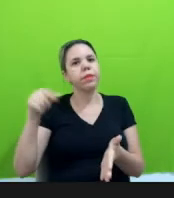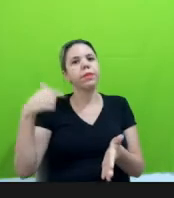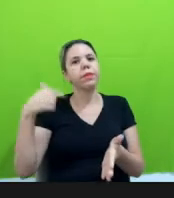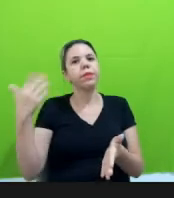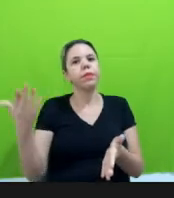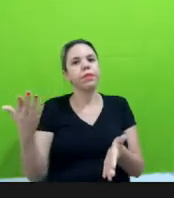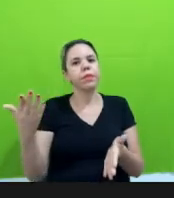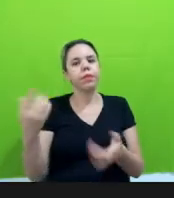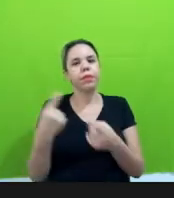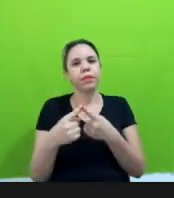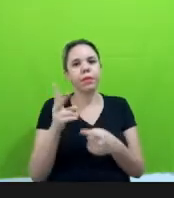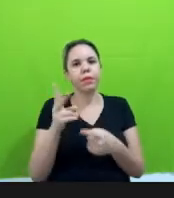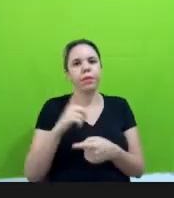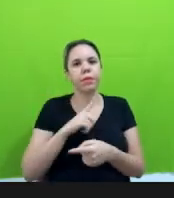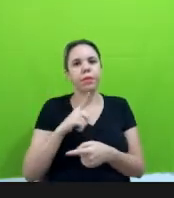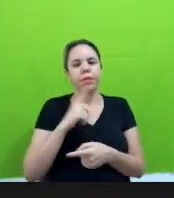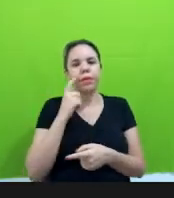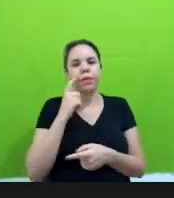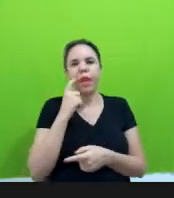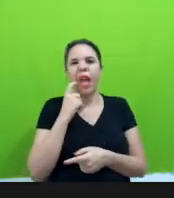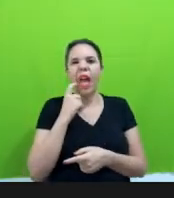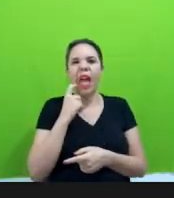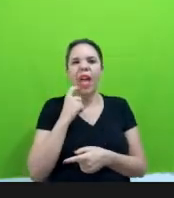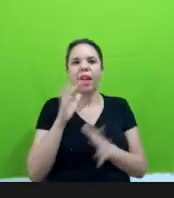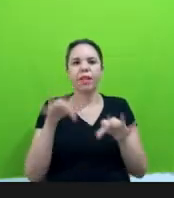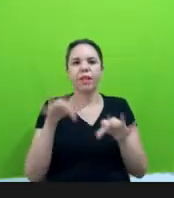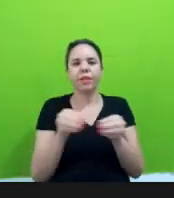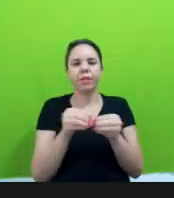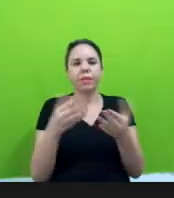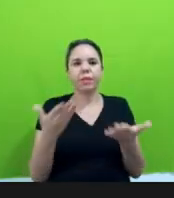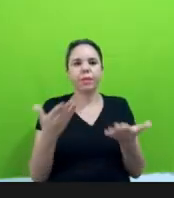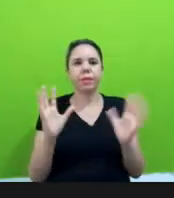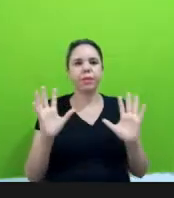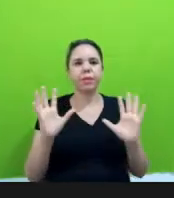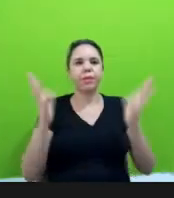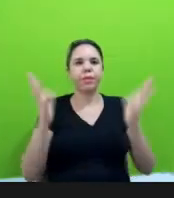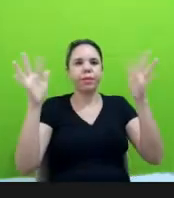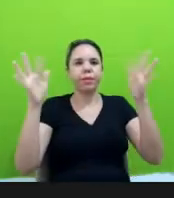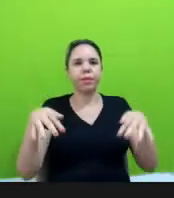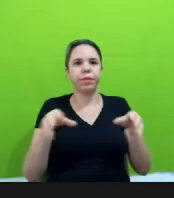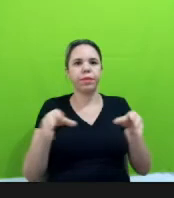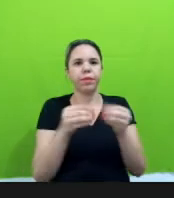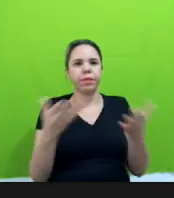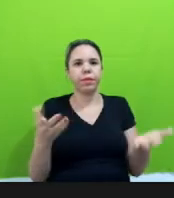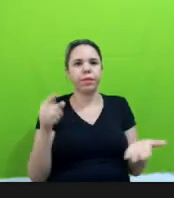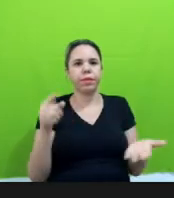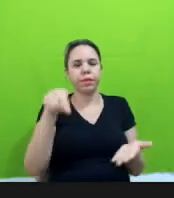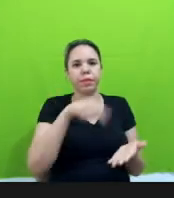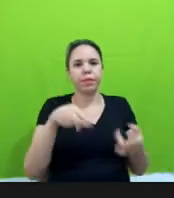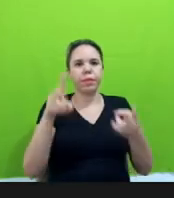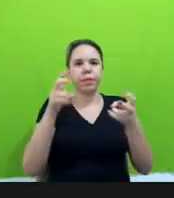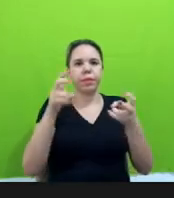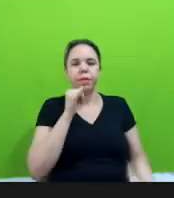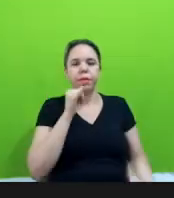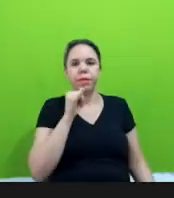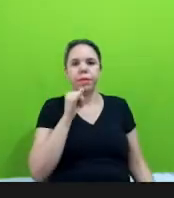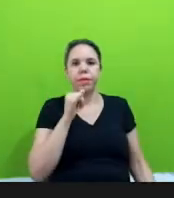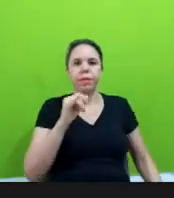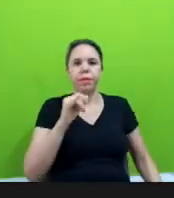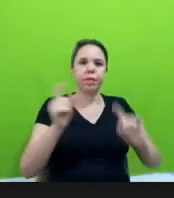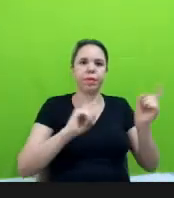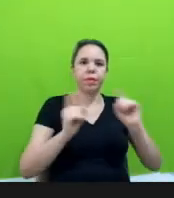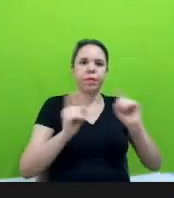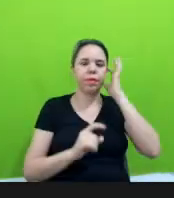sempre existe uma data final, ou às vezes um evento final, pode ser relacionado, por exemplo, a alguma reunião que vai ser